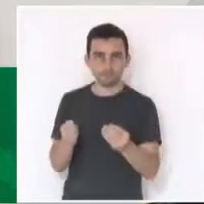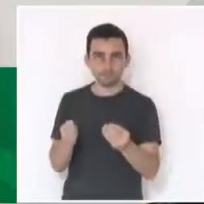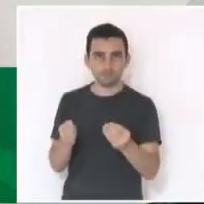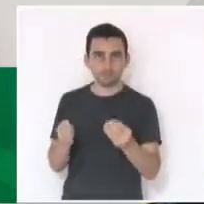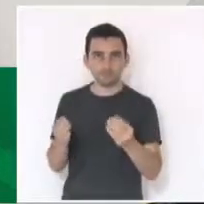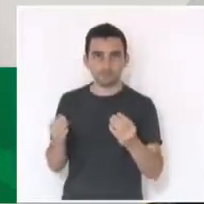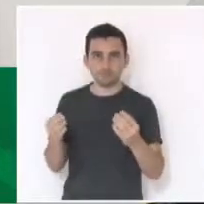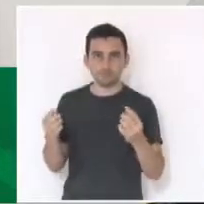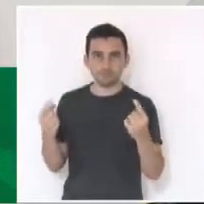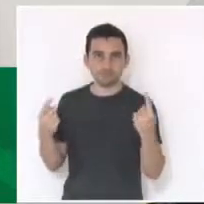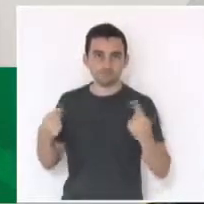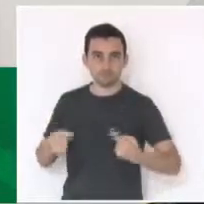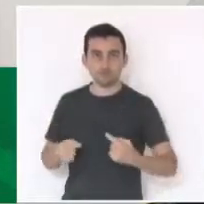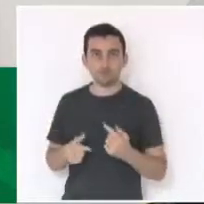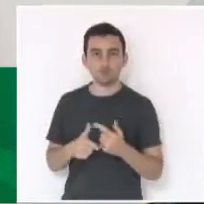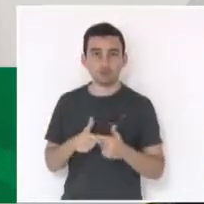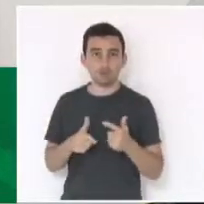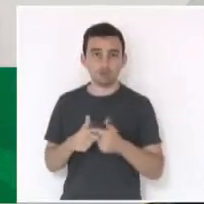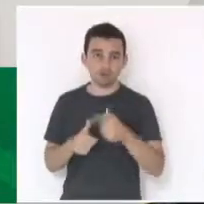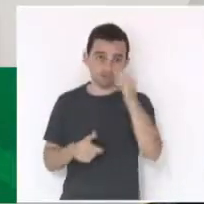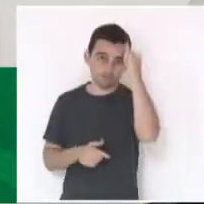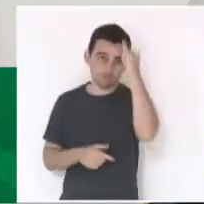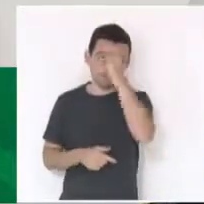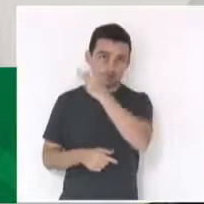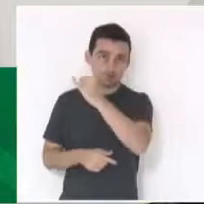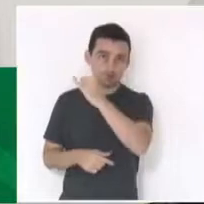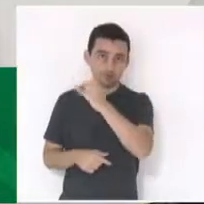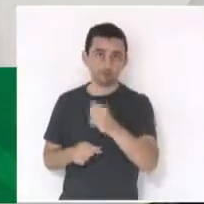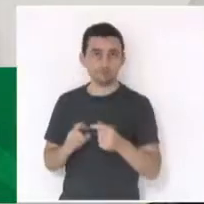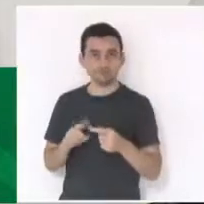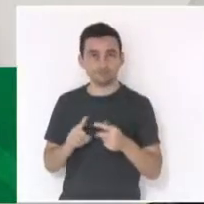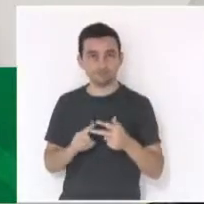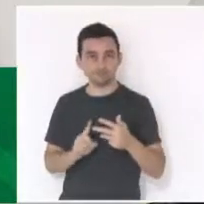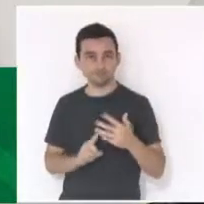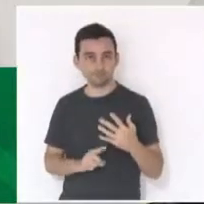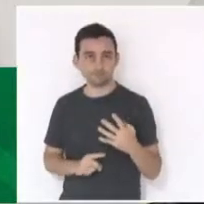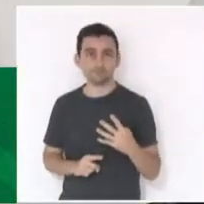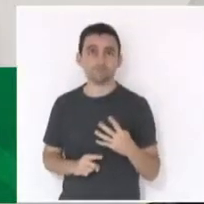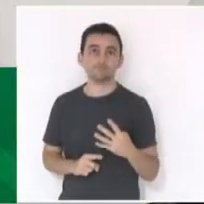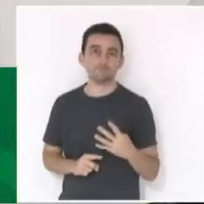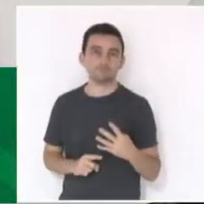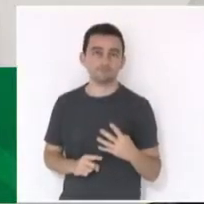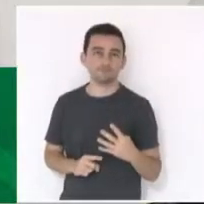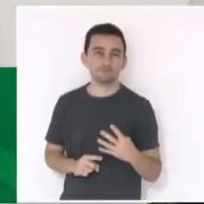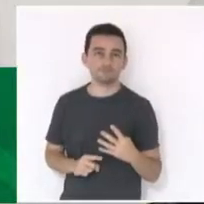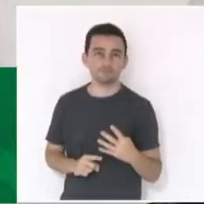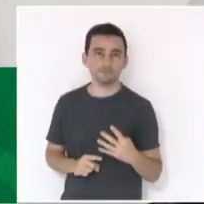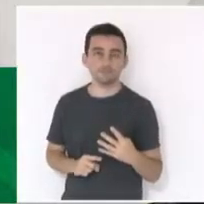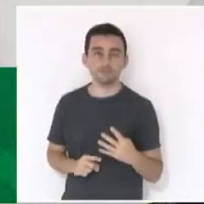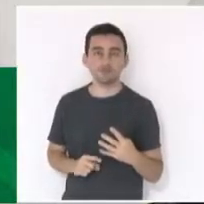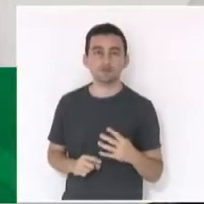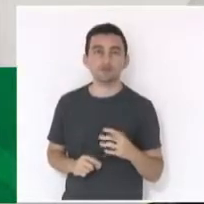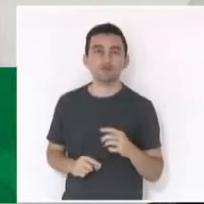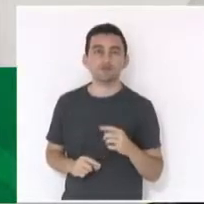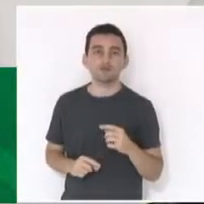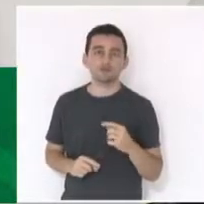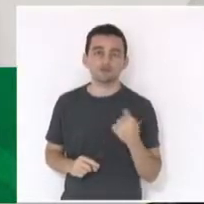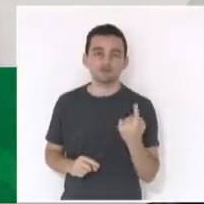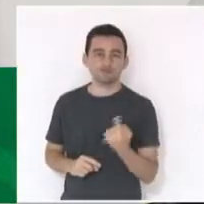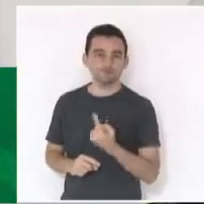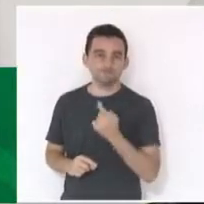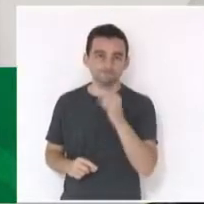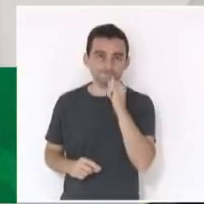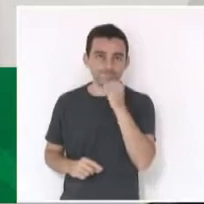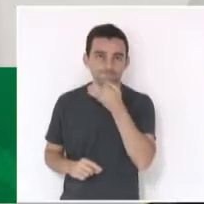aos sintomas em infelizmente nós vamos continuar vivendo